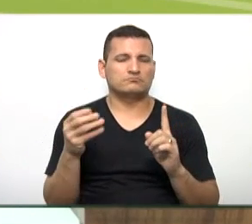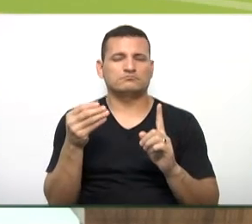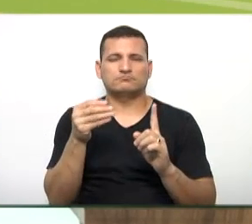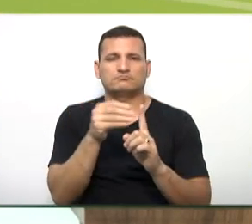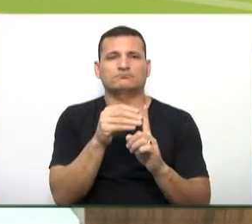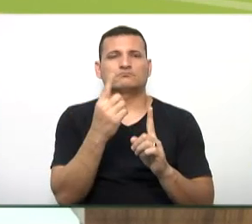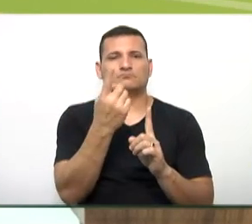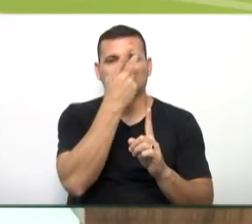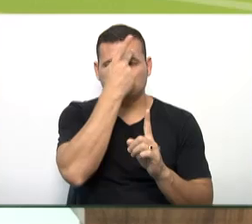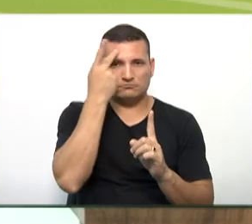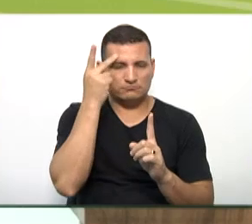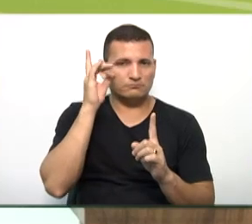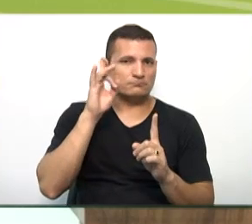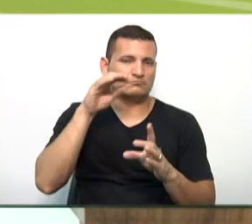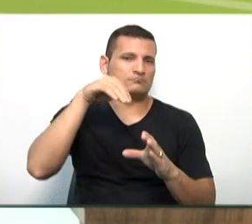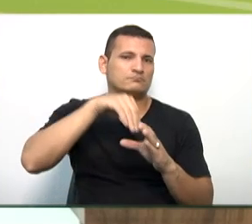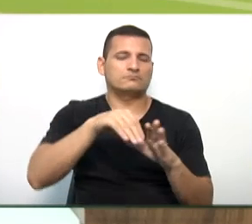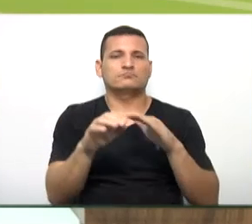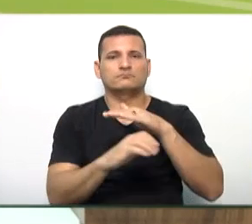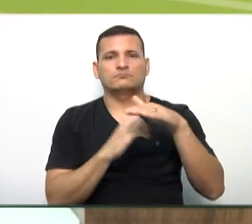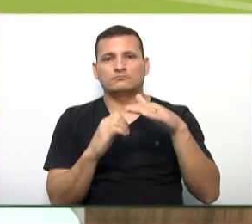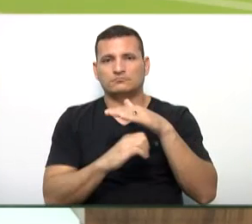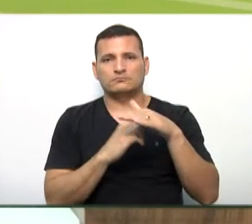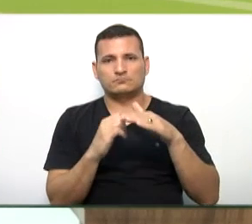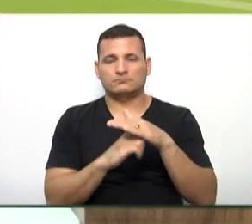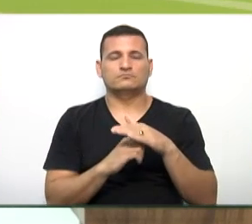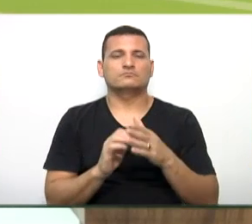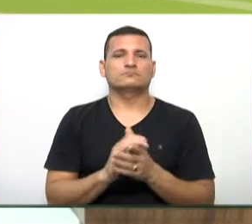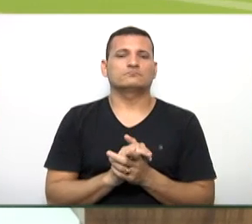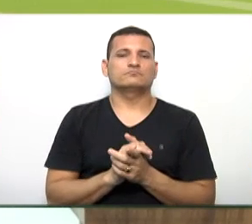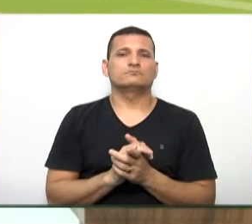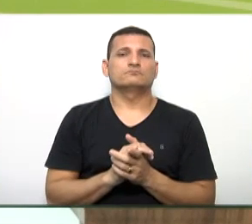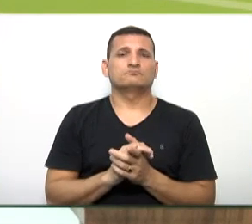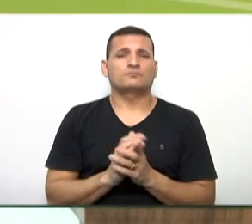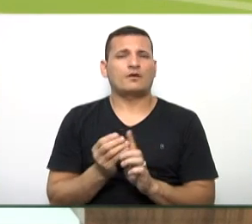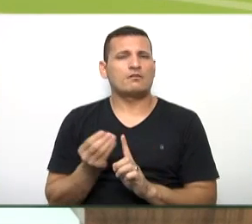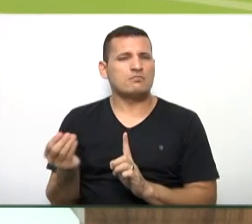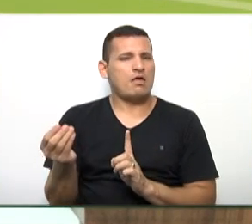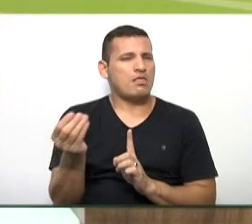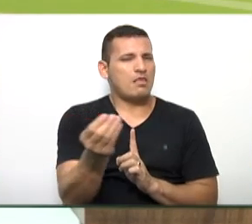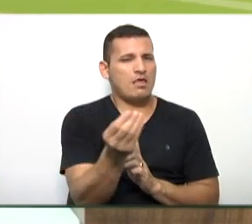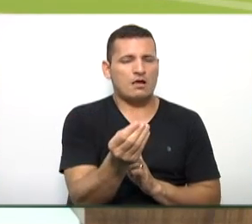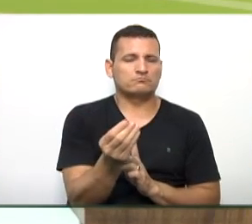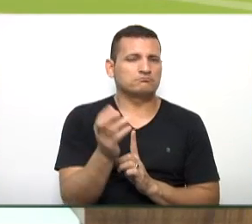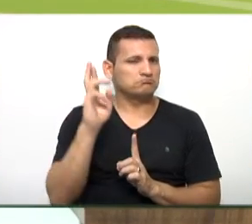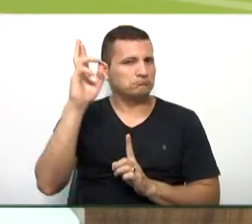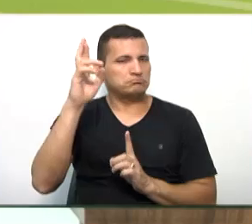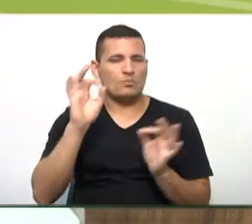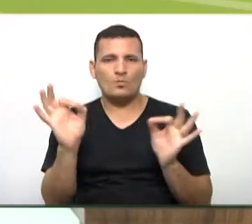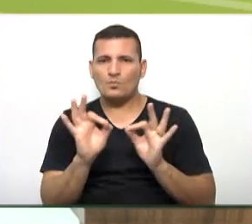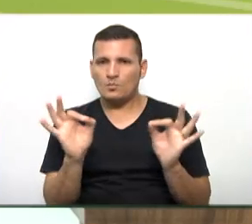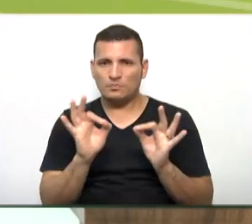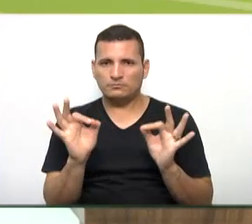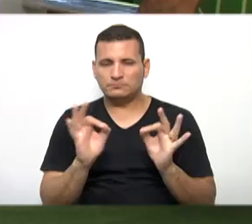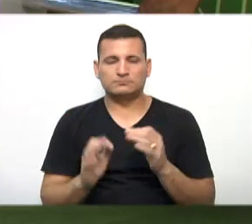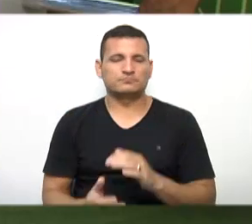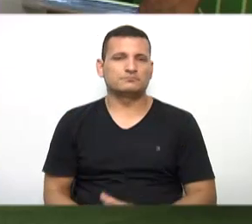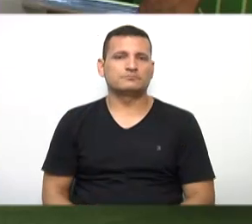altos cargos de uma empresa, não dando autonomia para os cargos mais baixos tomarem